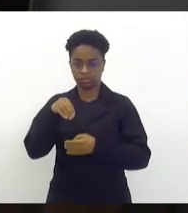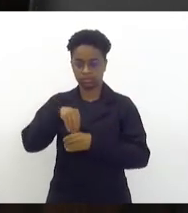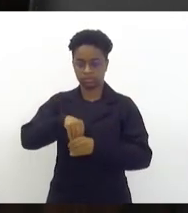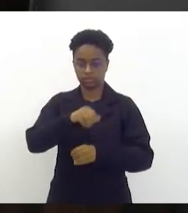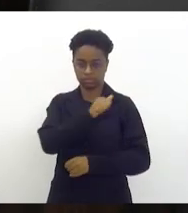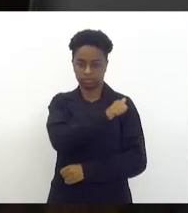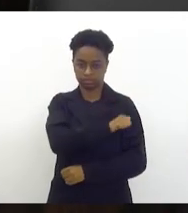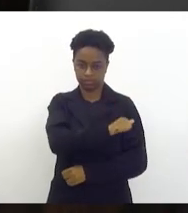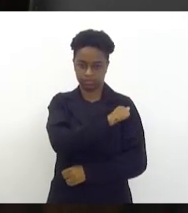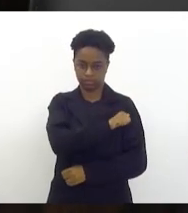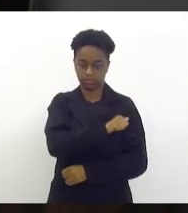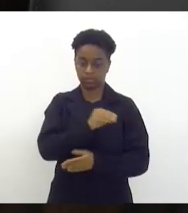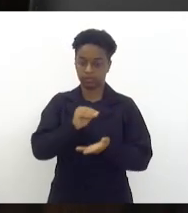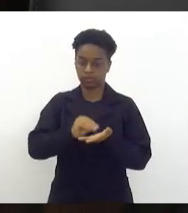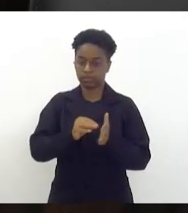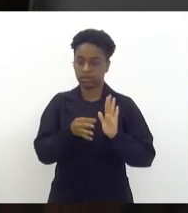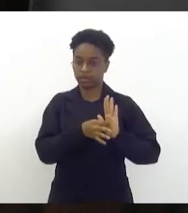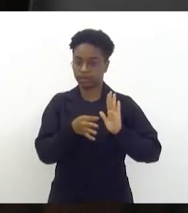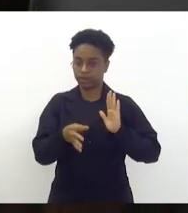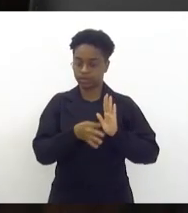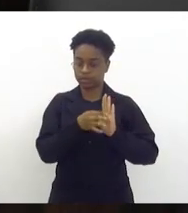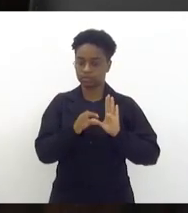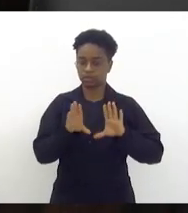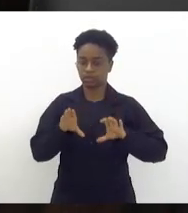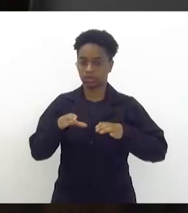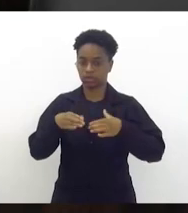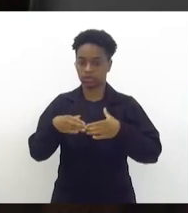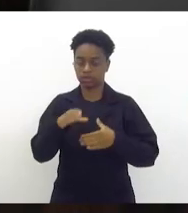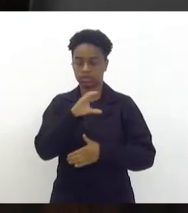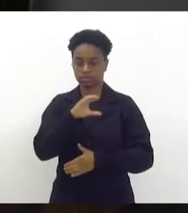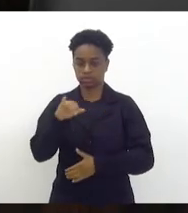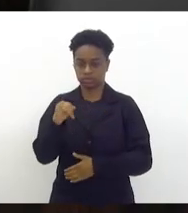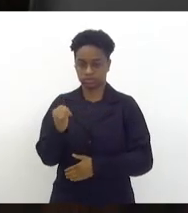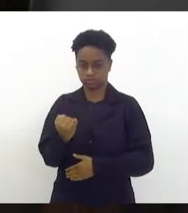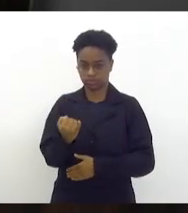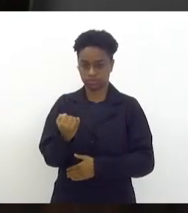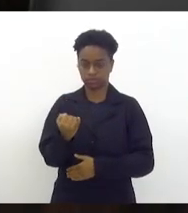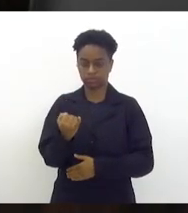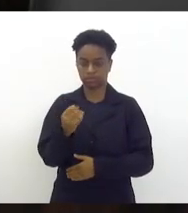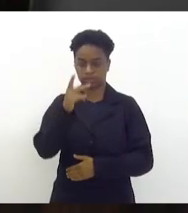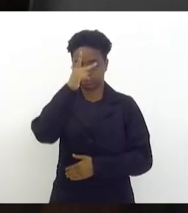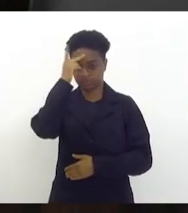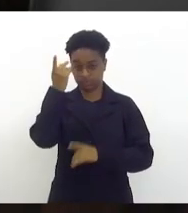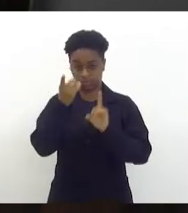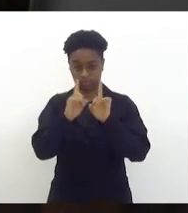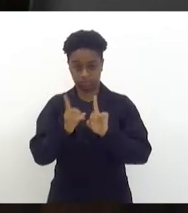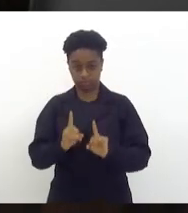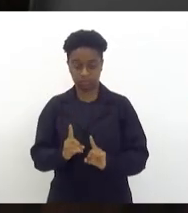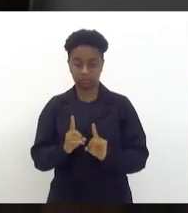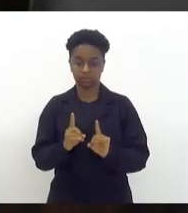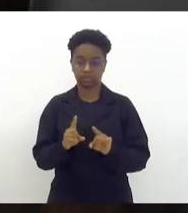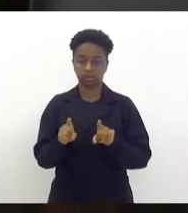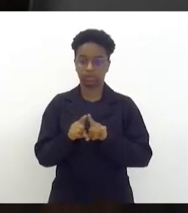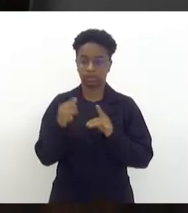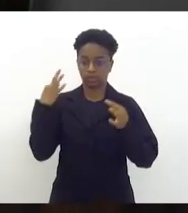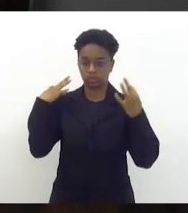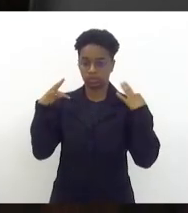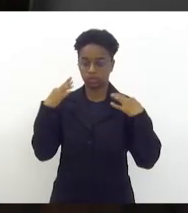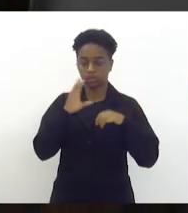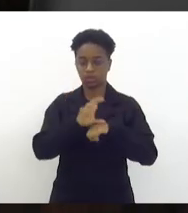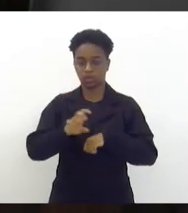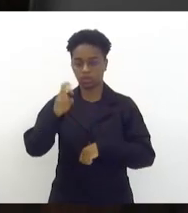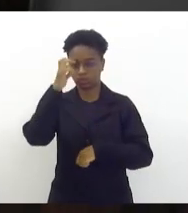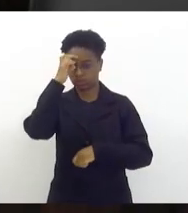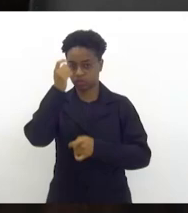Janeiro. Pendente dos pareceres da Comissão de Constituição e Justiça da Pessoa com Deficiência, de Turismo, da Cultura,